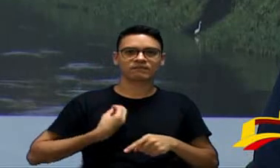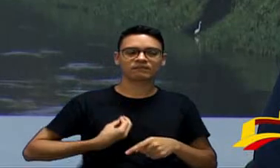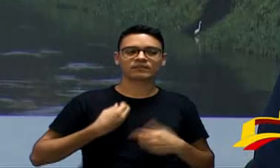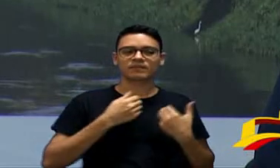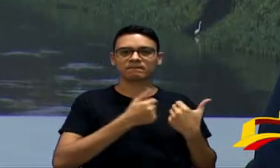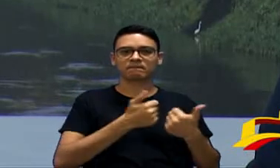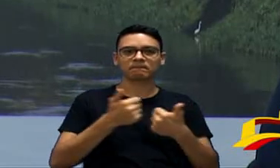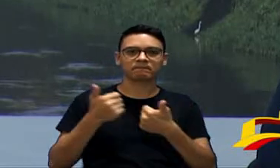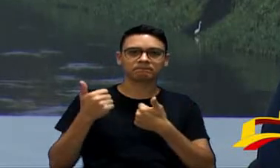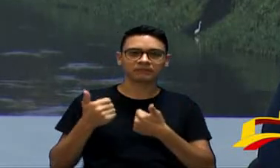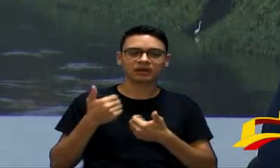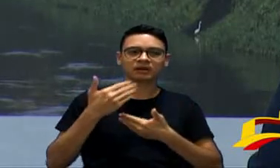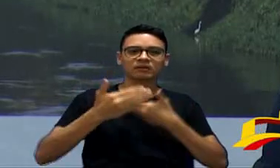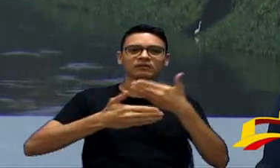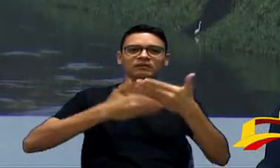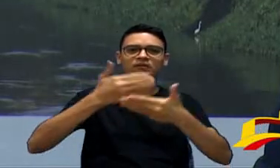alguma